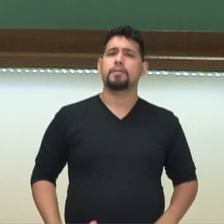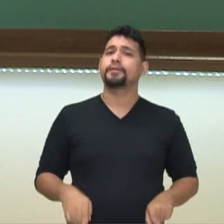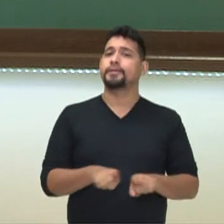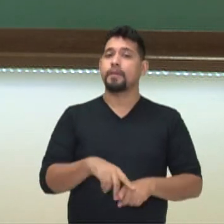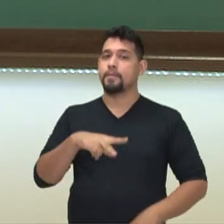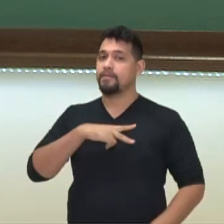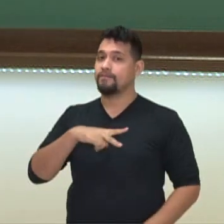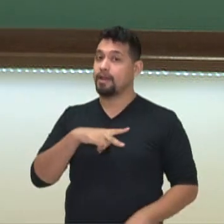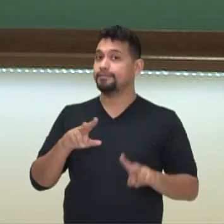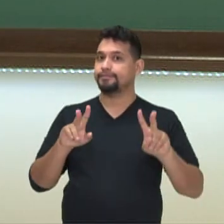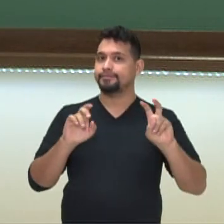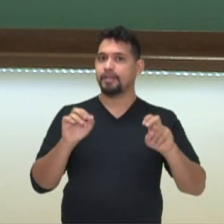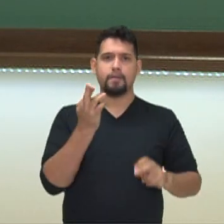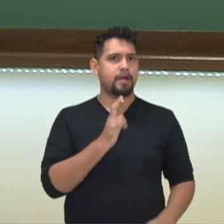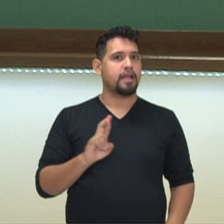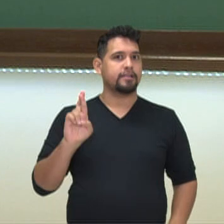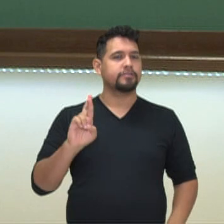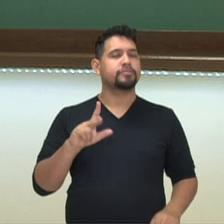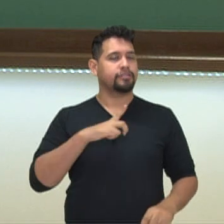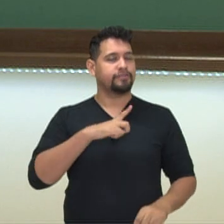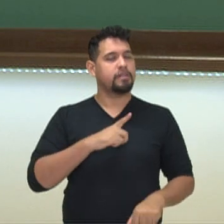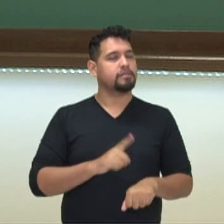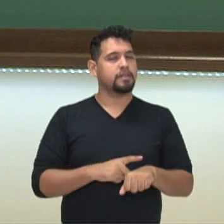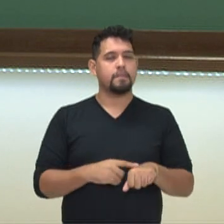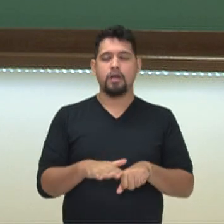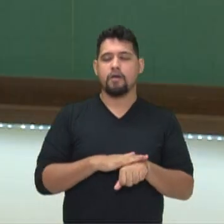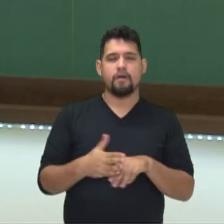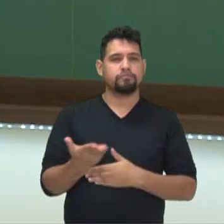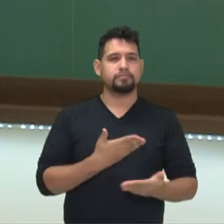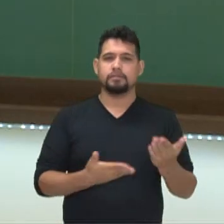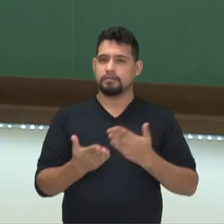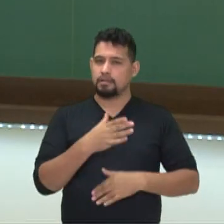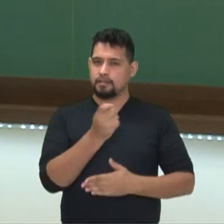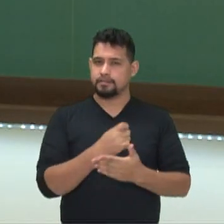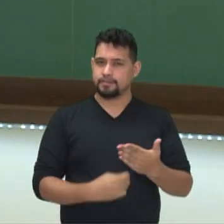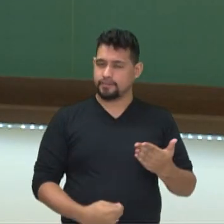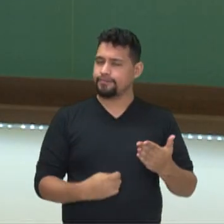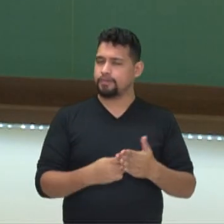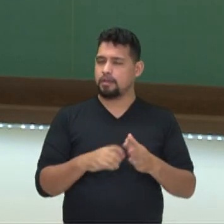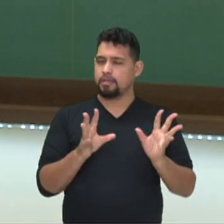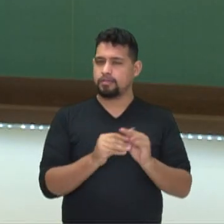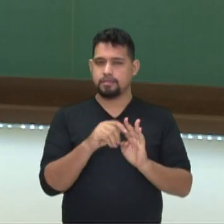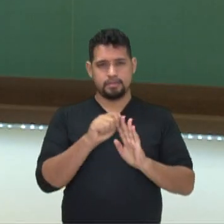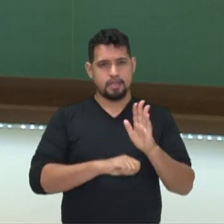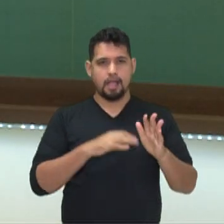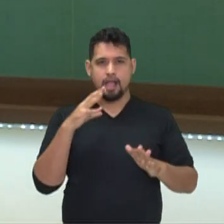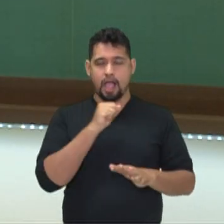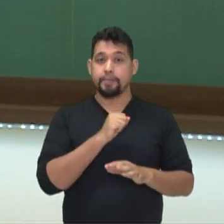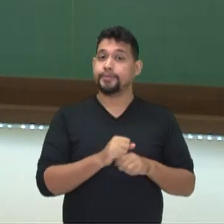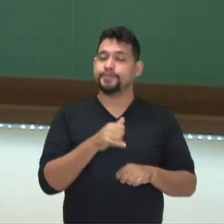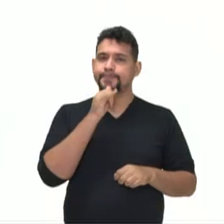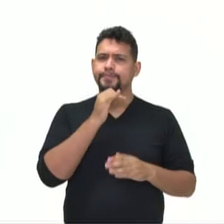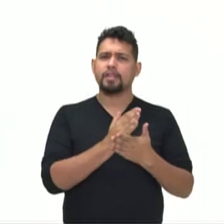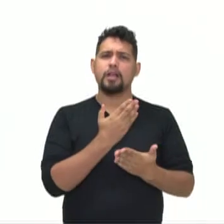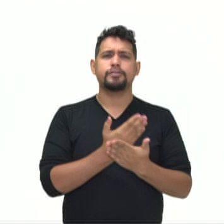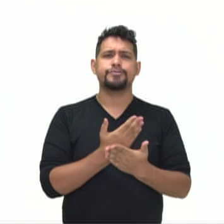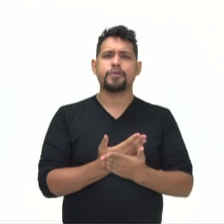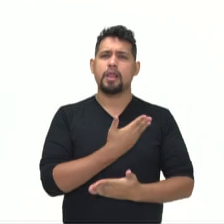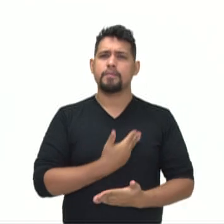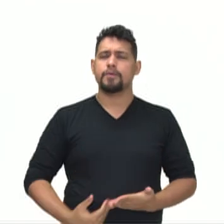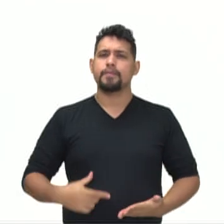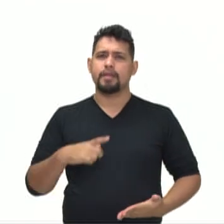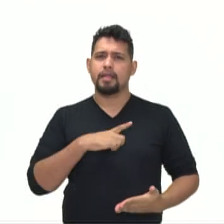religiosidade. E vocês tiveram um tempinho para discutir, para escrever pelo menos um parágrafo sobre na escola pública é espaço